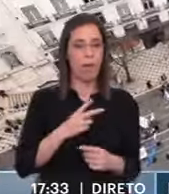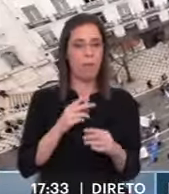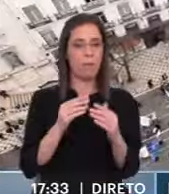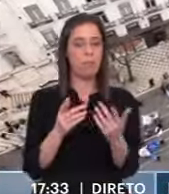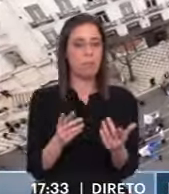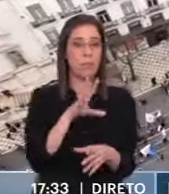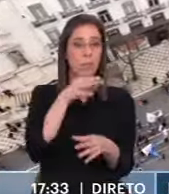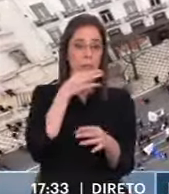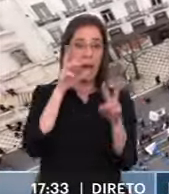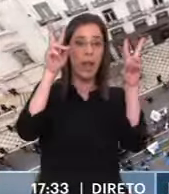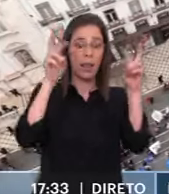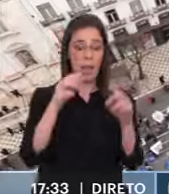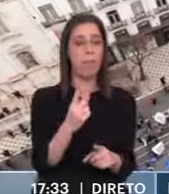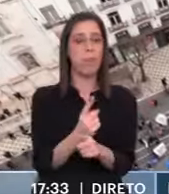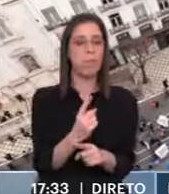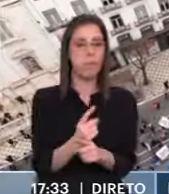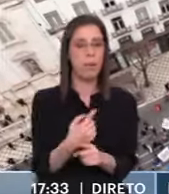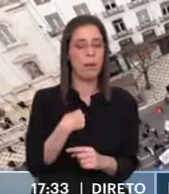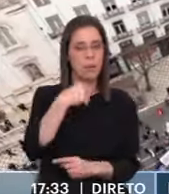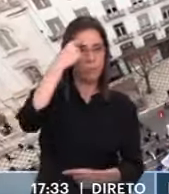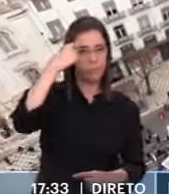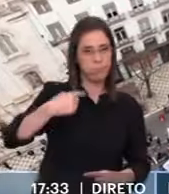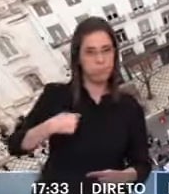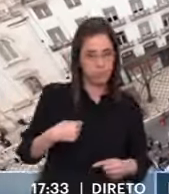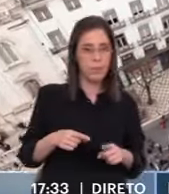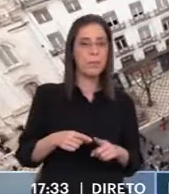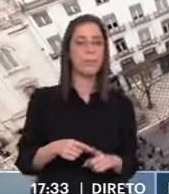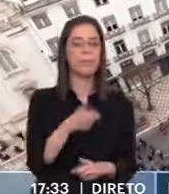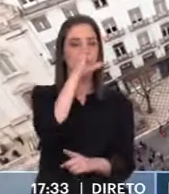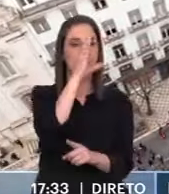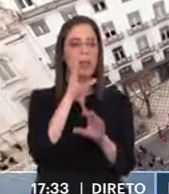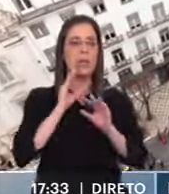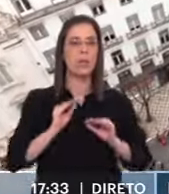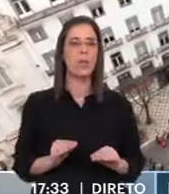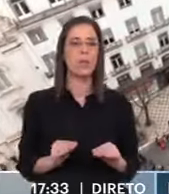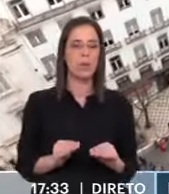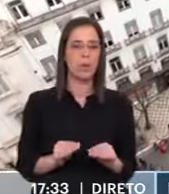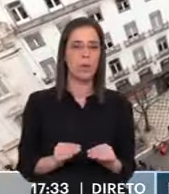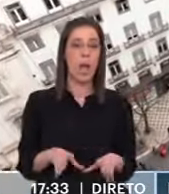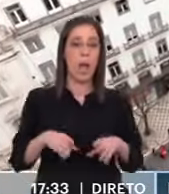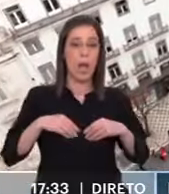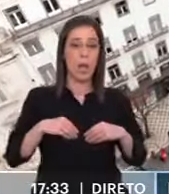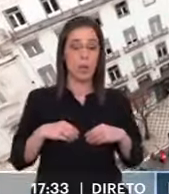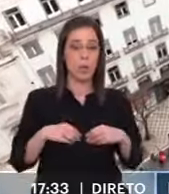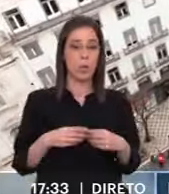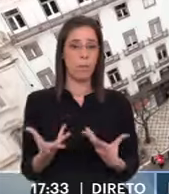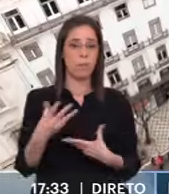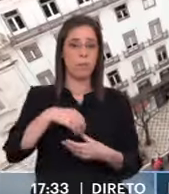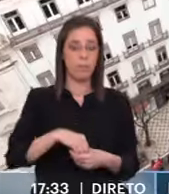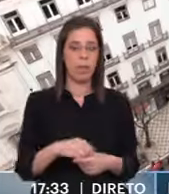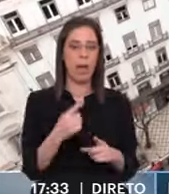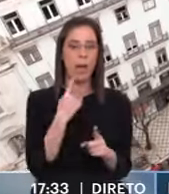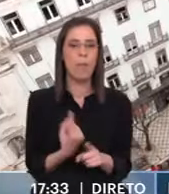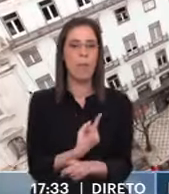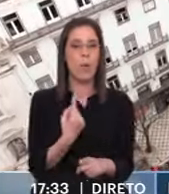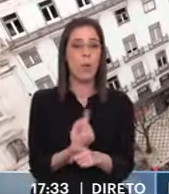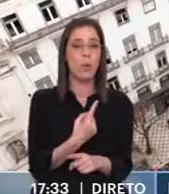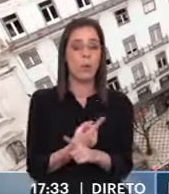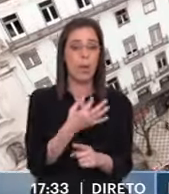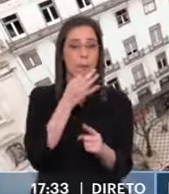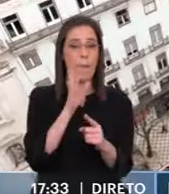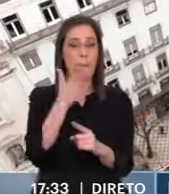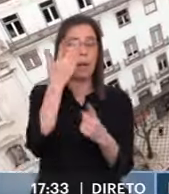possa ser abordado, até porque, como sabemos, é o Ministro da Educação quem irá assumir essa pasta. Por isso, há aqui muita coisa para discutir